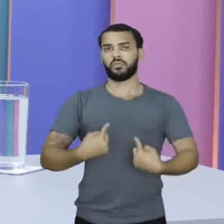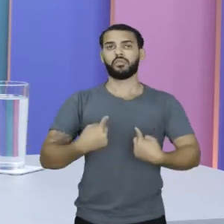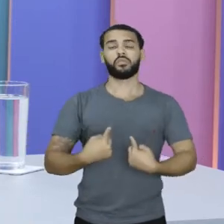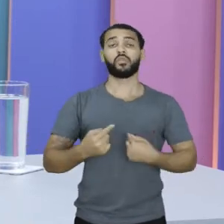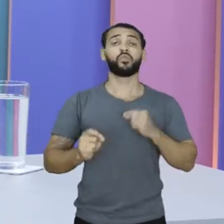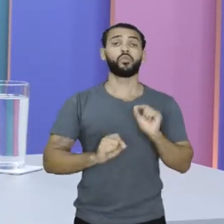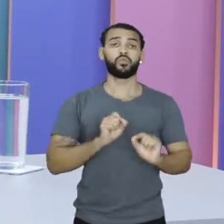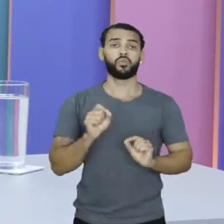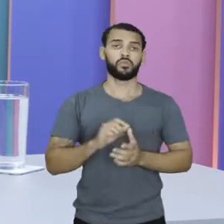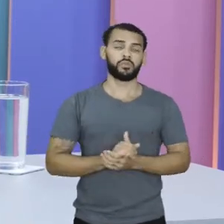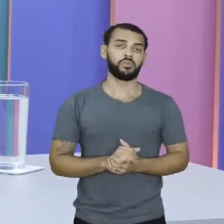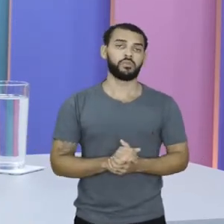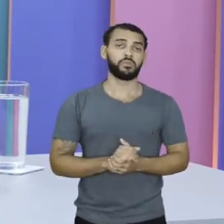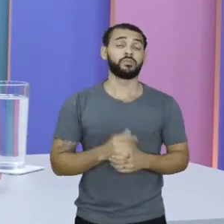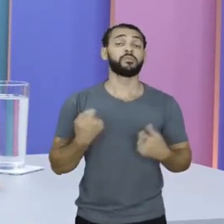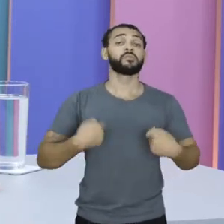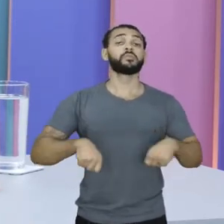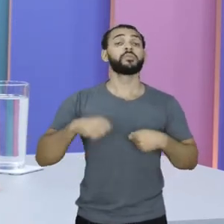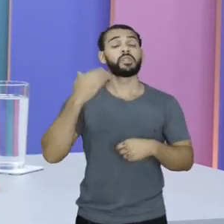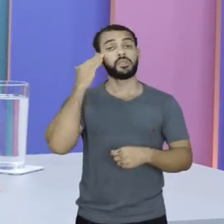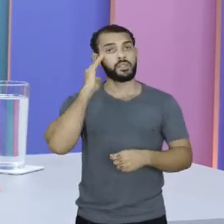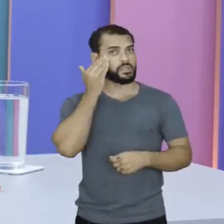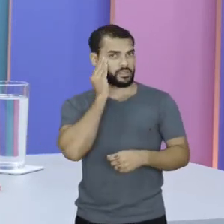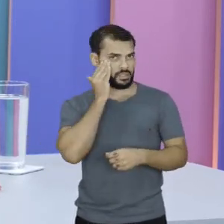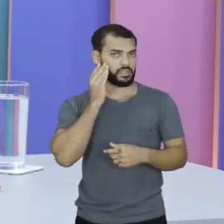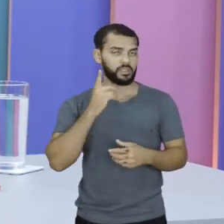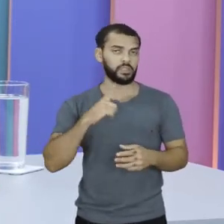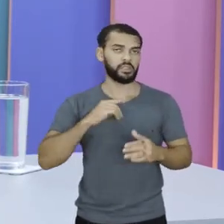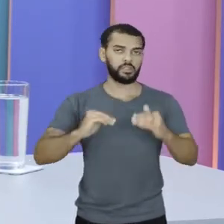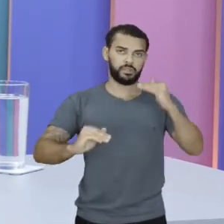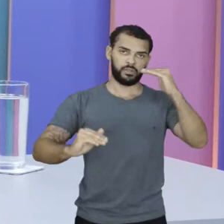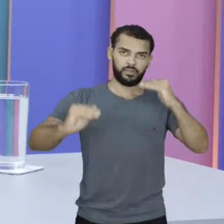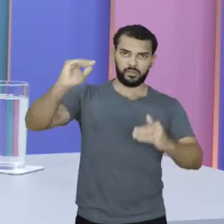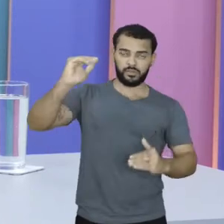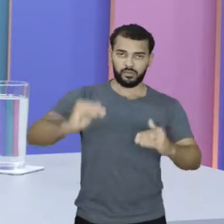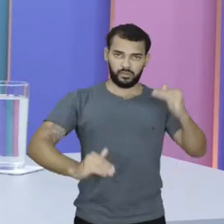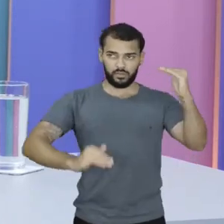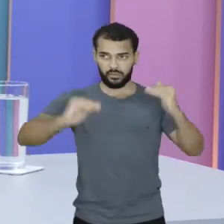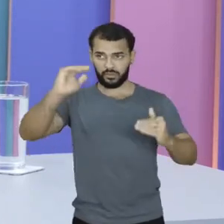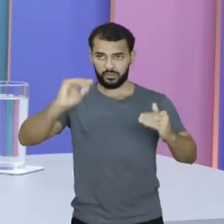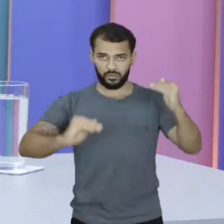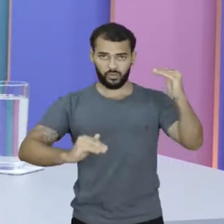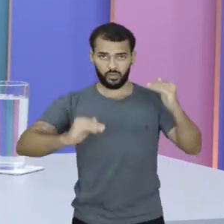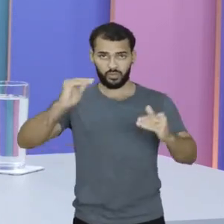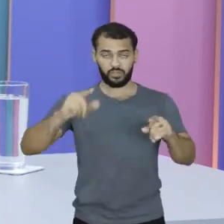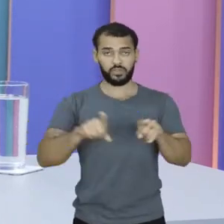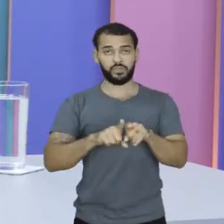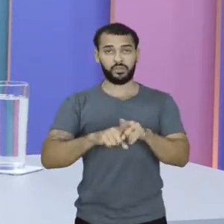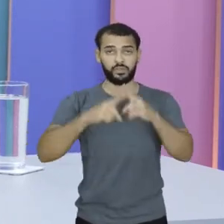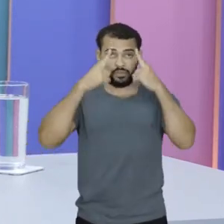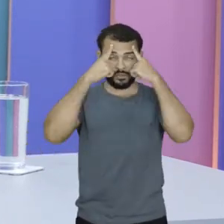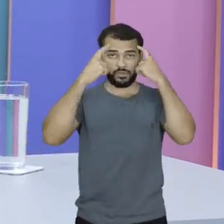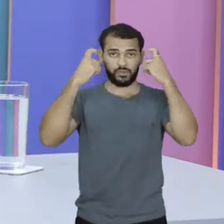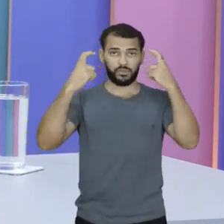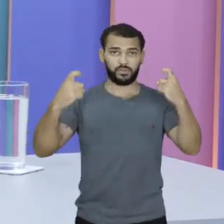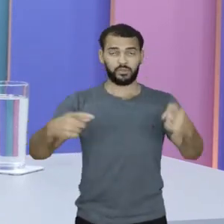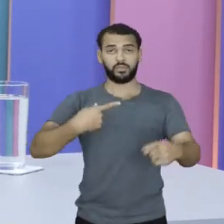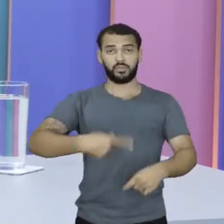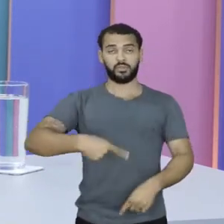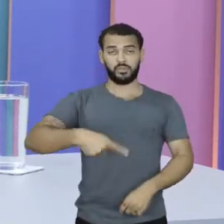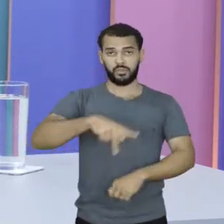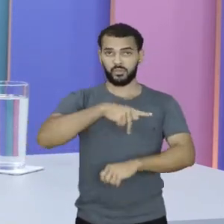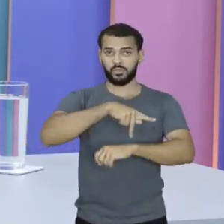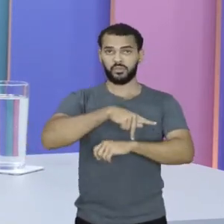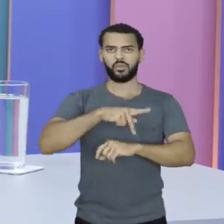primeiro, é entender que a desigualdade e todas as violências que se constituem no nosso país, ele